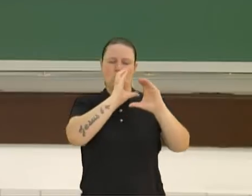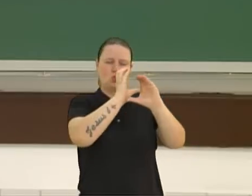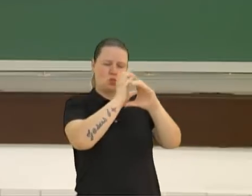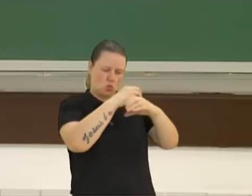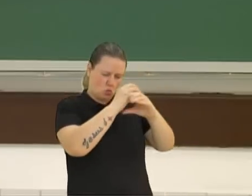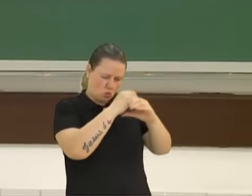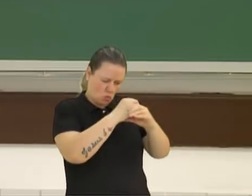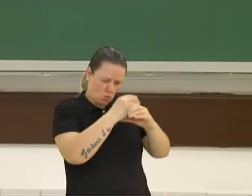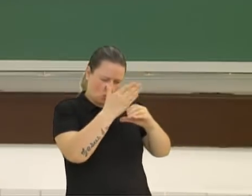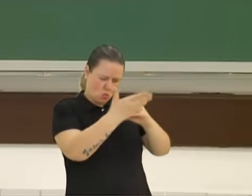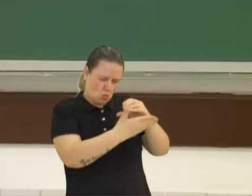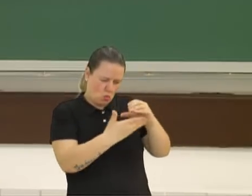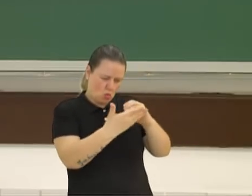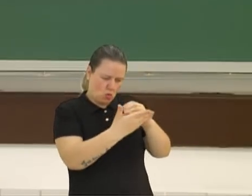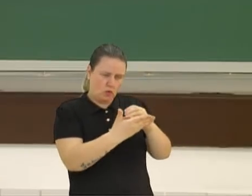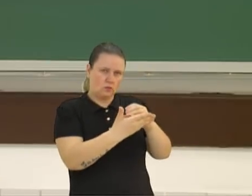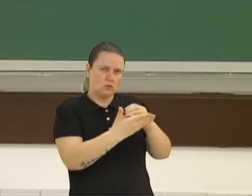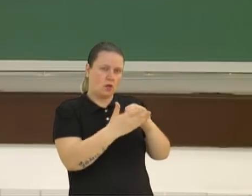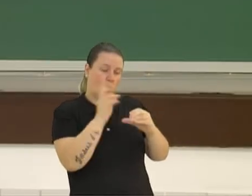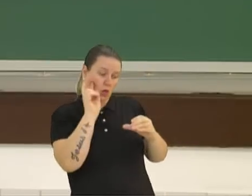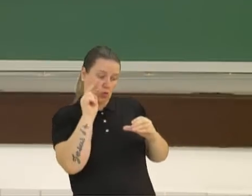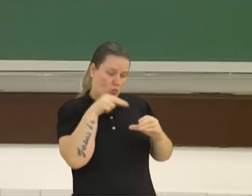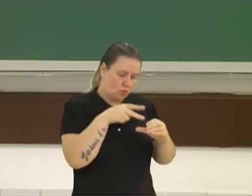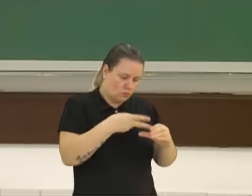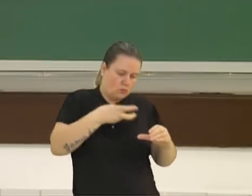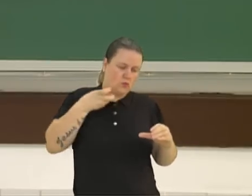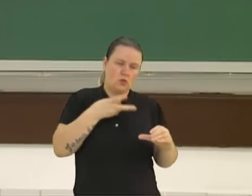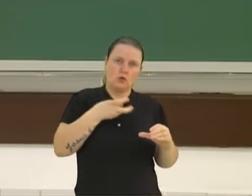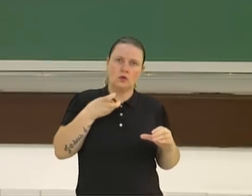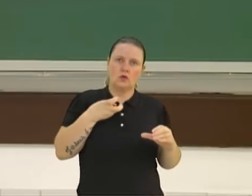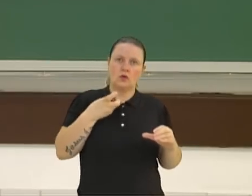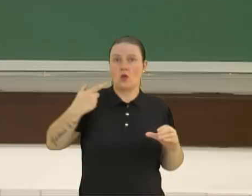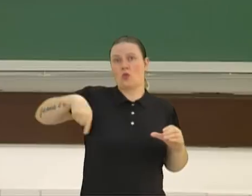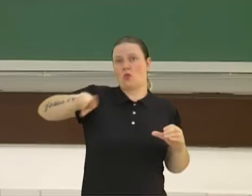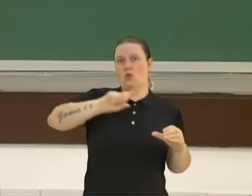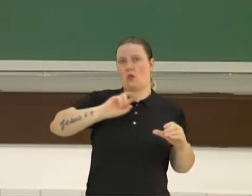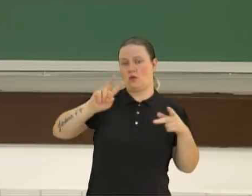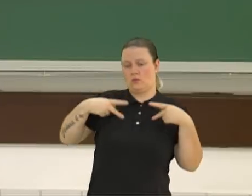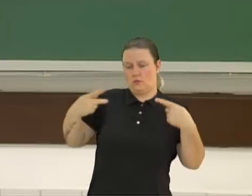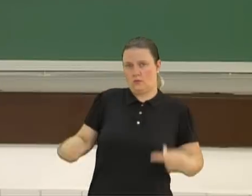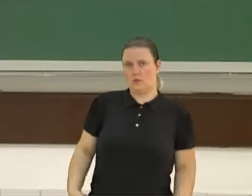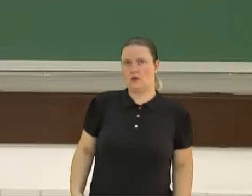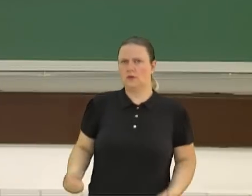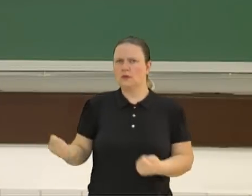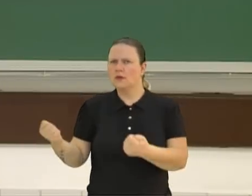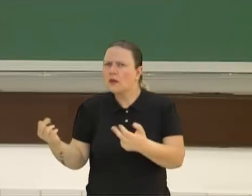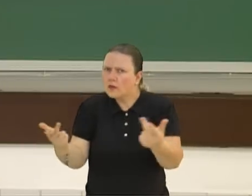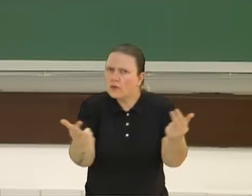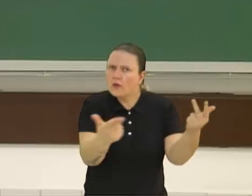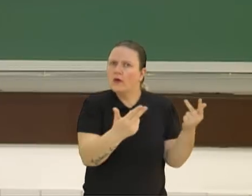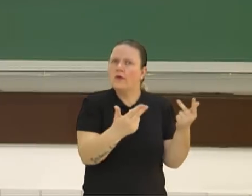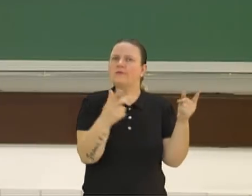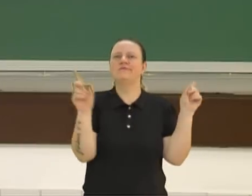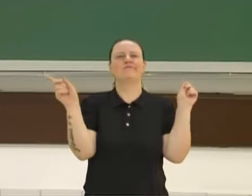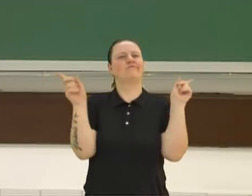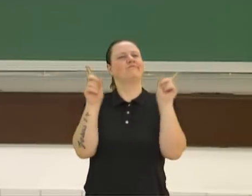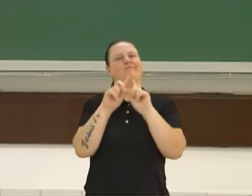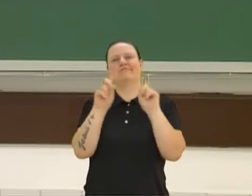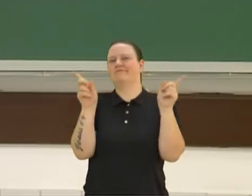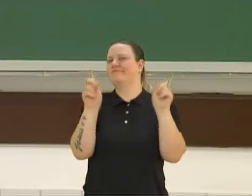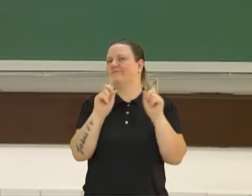por célula. Todas as células são iguais? Não. Com o aprimoramento dessa ferramenta,